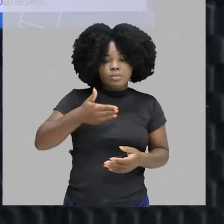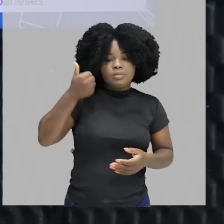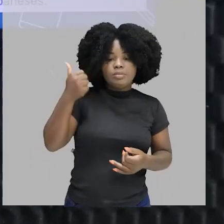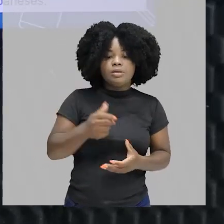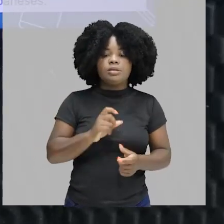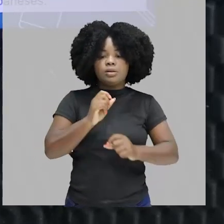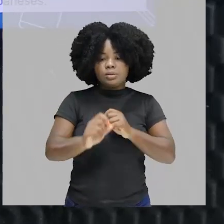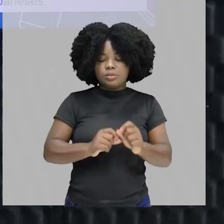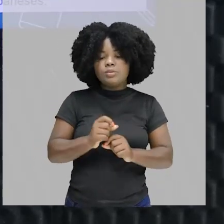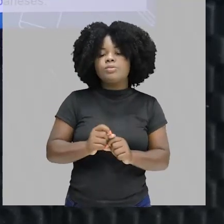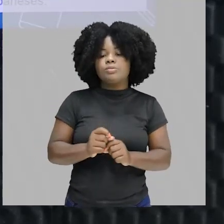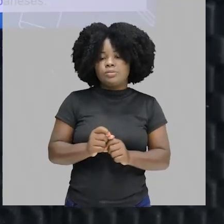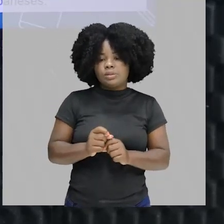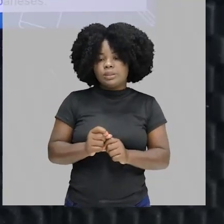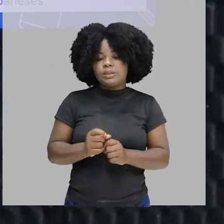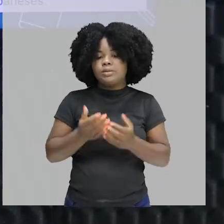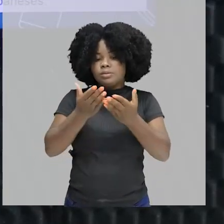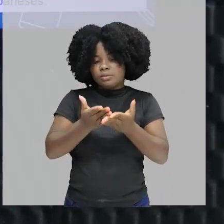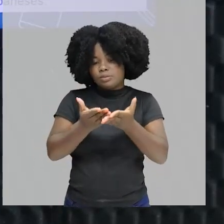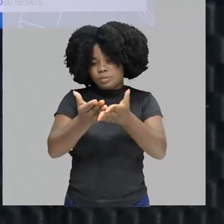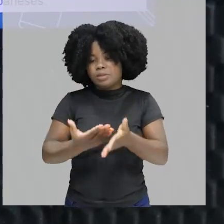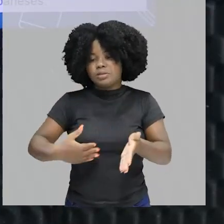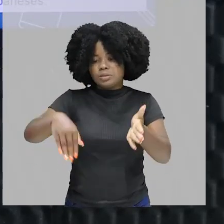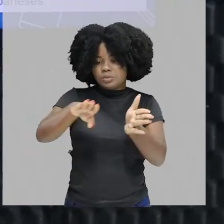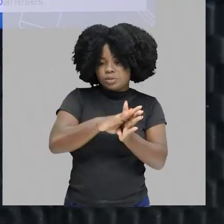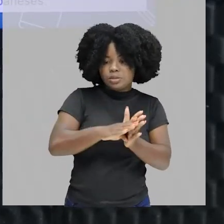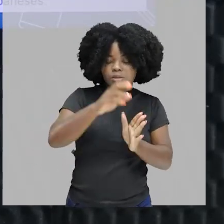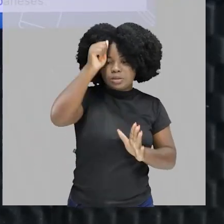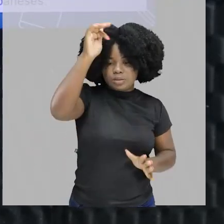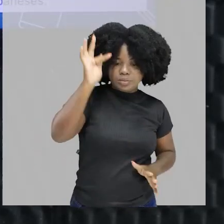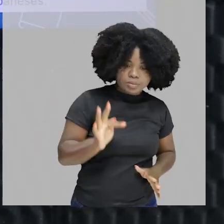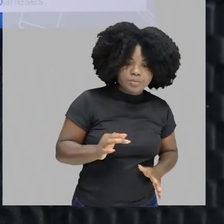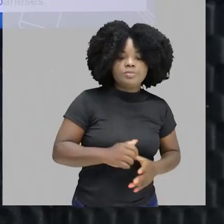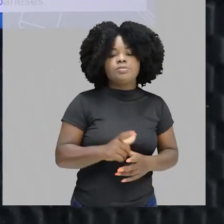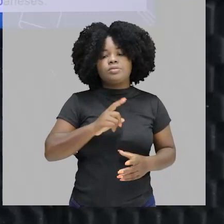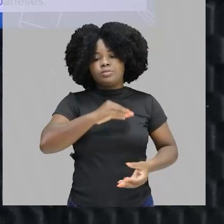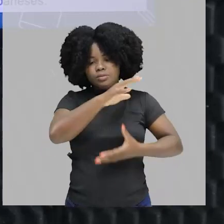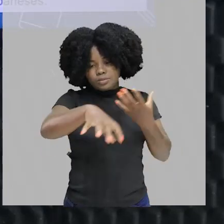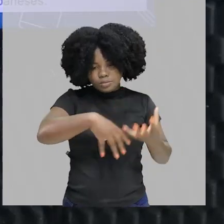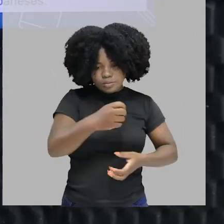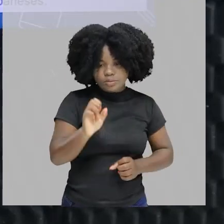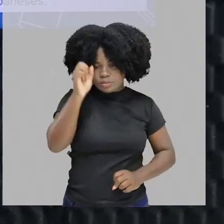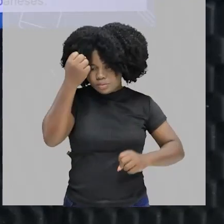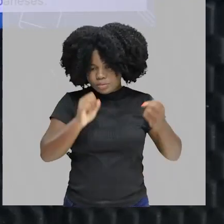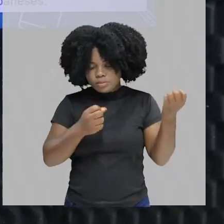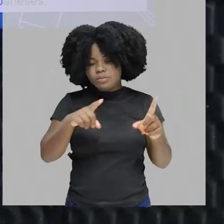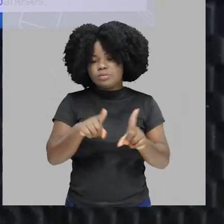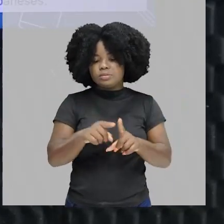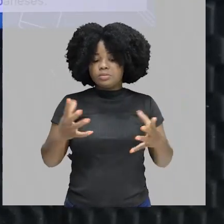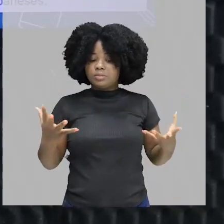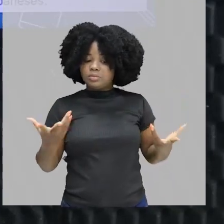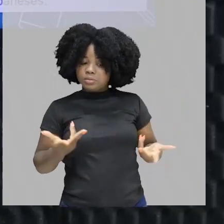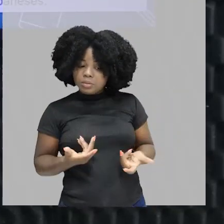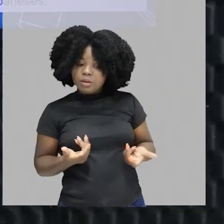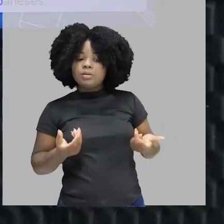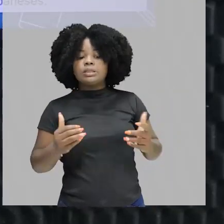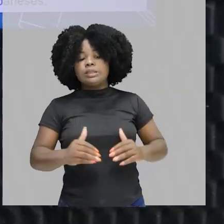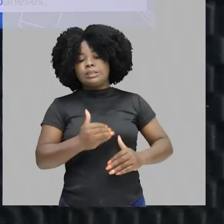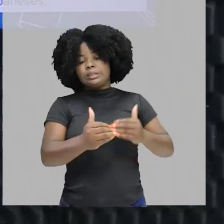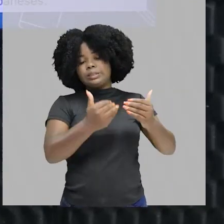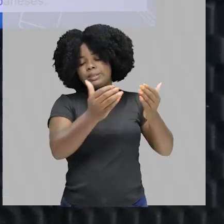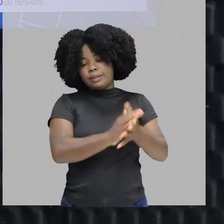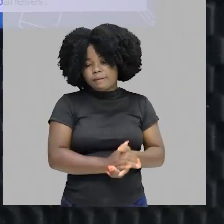também já estavam inseridos em um processo de revolução industrial, né, ou seja, já tinham uma qualificação técnica mais avançada